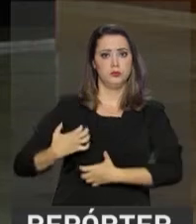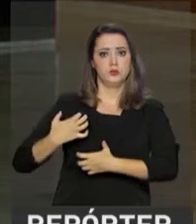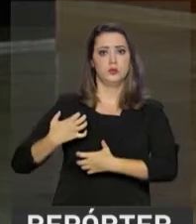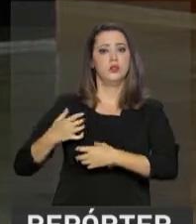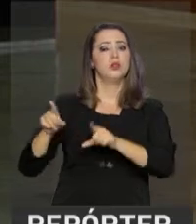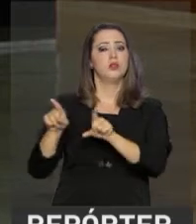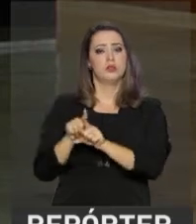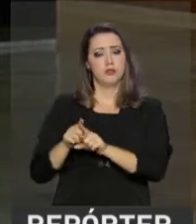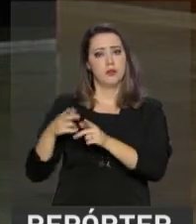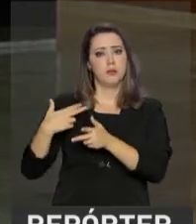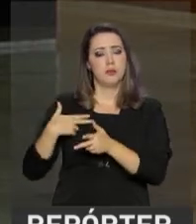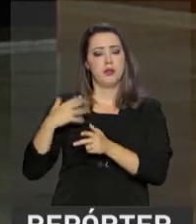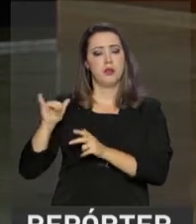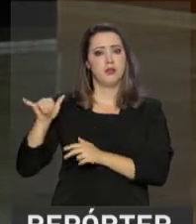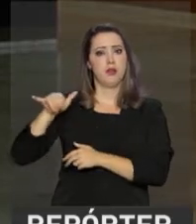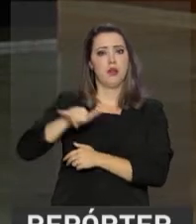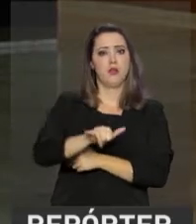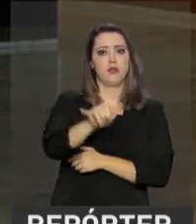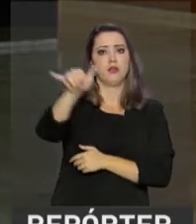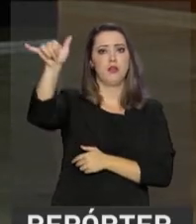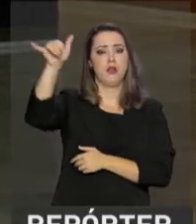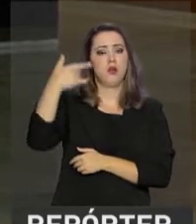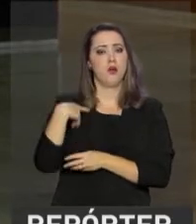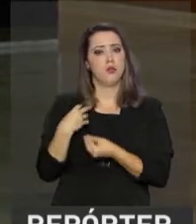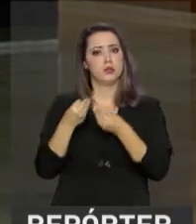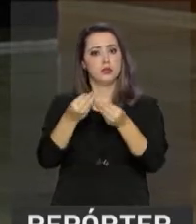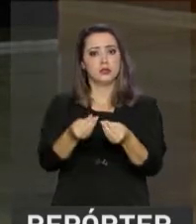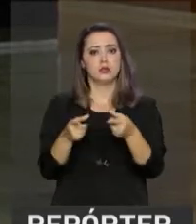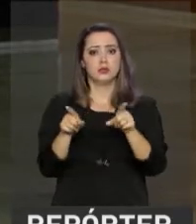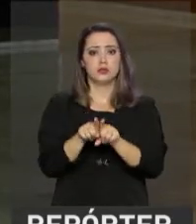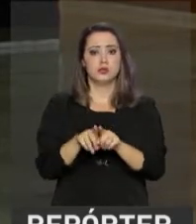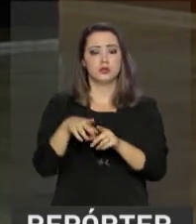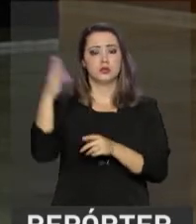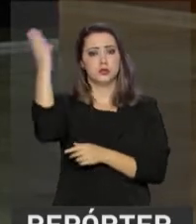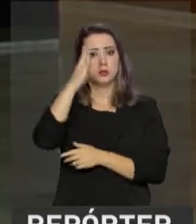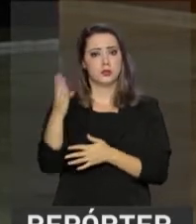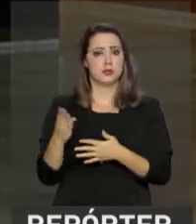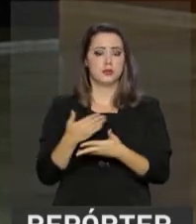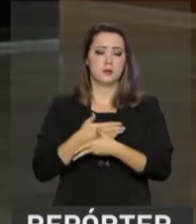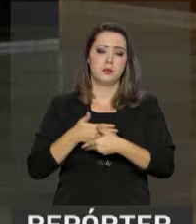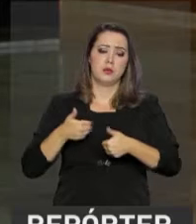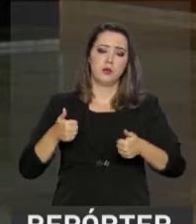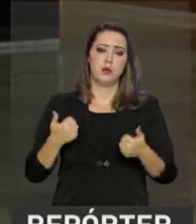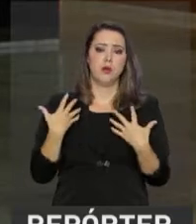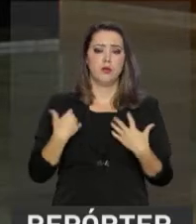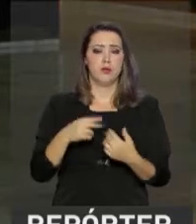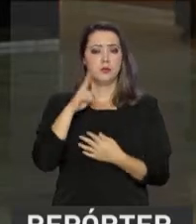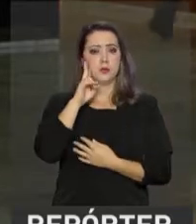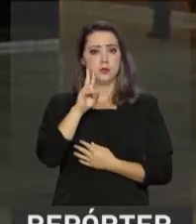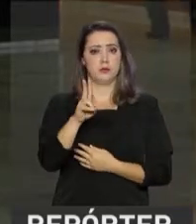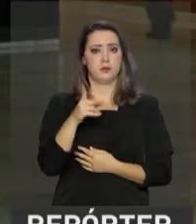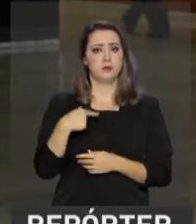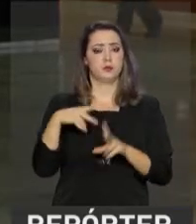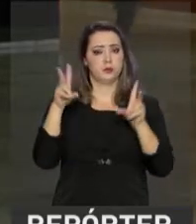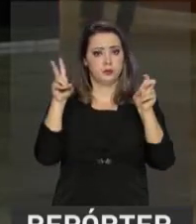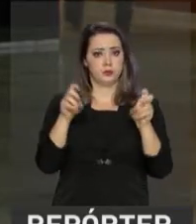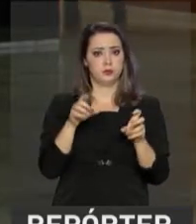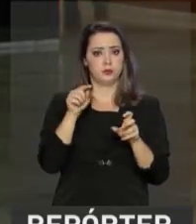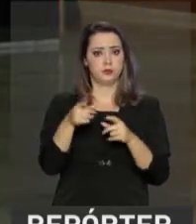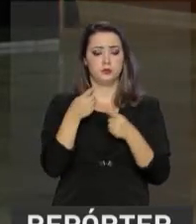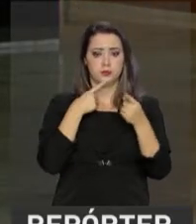deixando o brasil a sociedade brasileira é melhor vamos ouvir agora um trecho do discurso do ministro da defesa